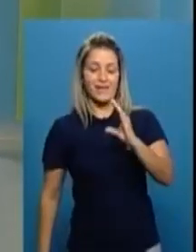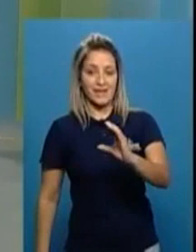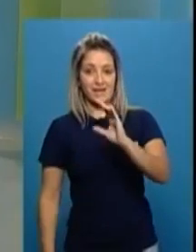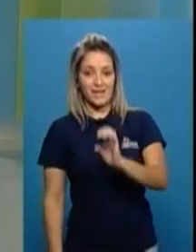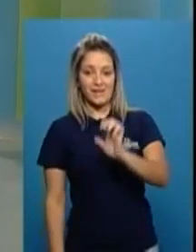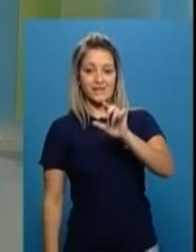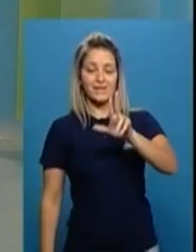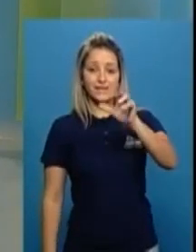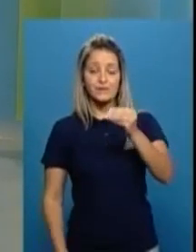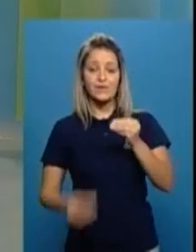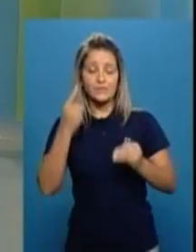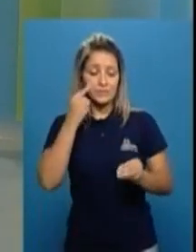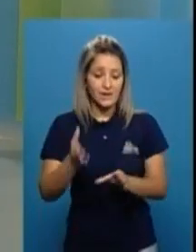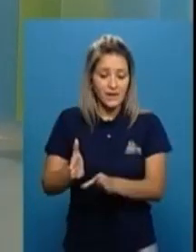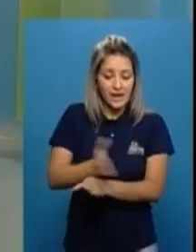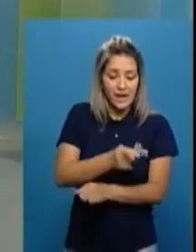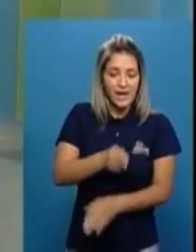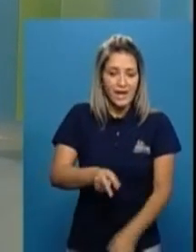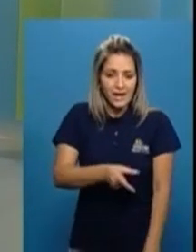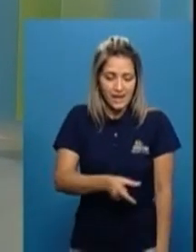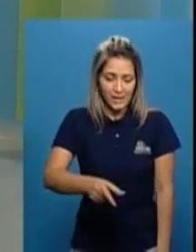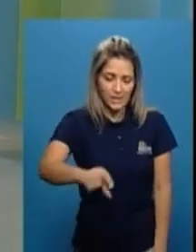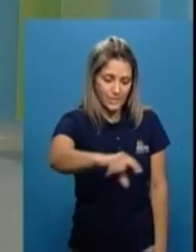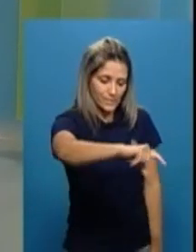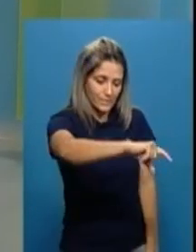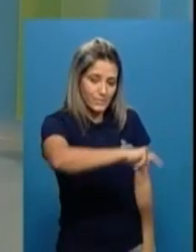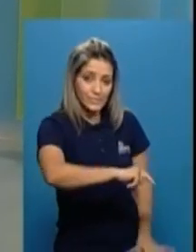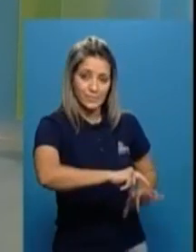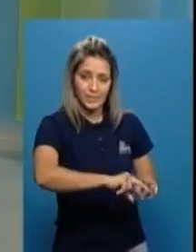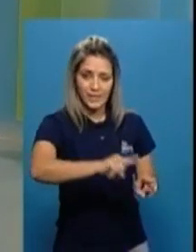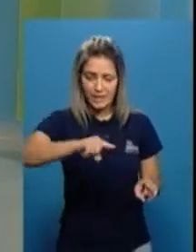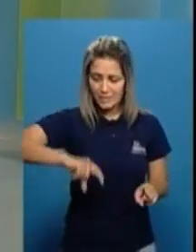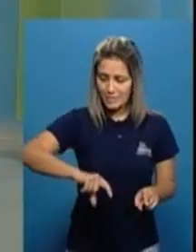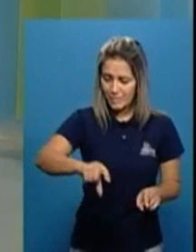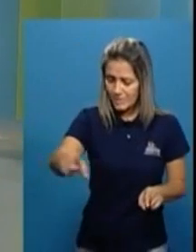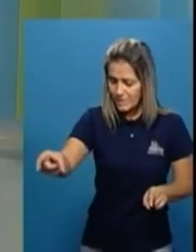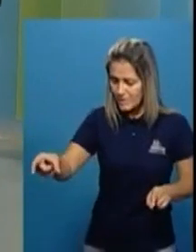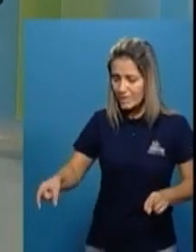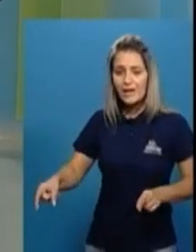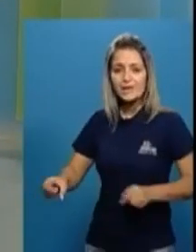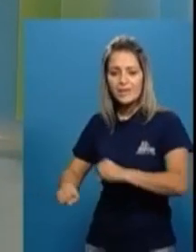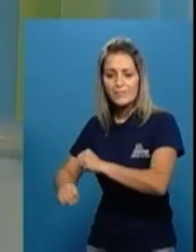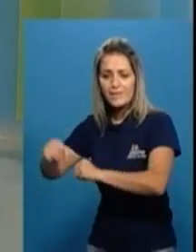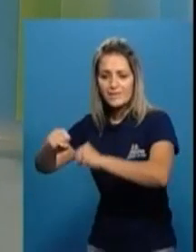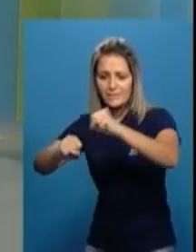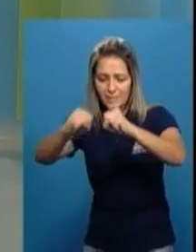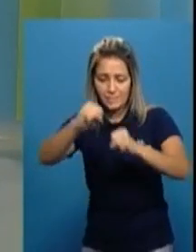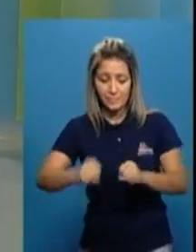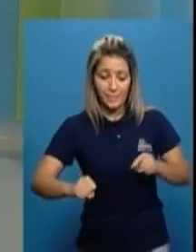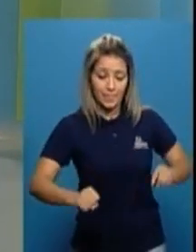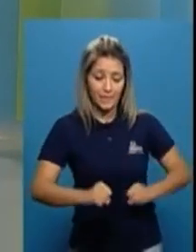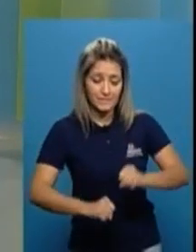procura unir, como nós estamos vendo aqui, duas células e várias máquinas colocadas,